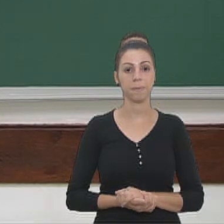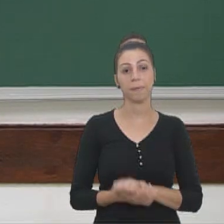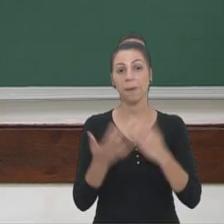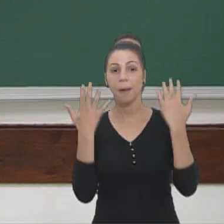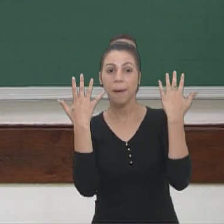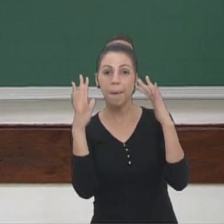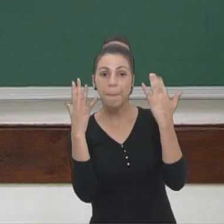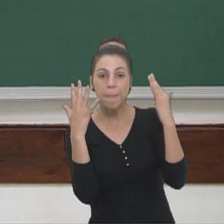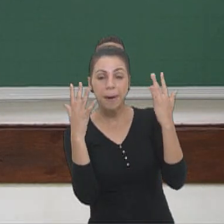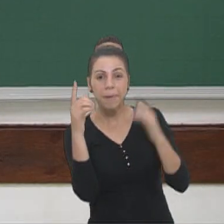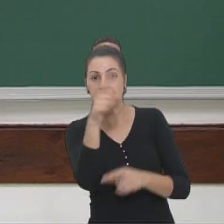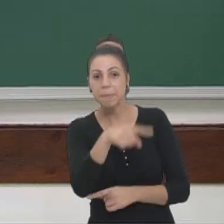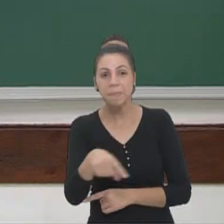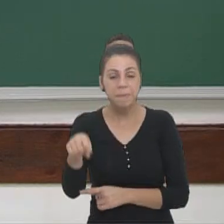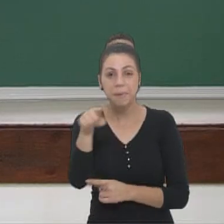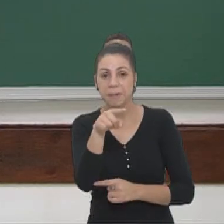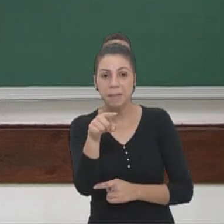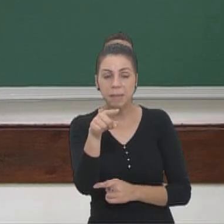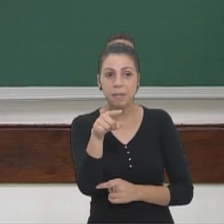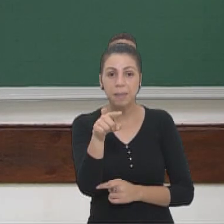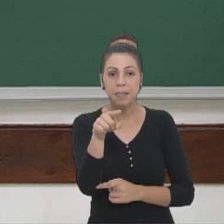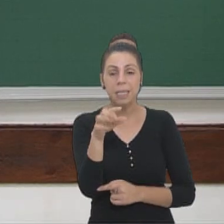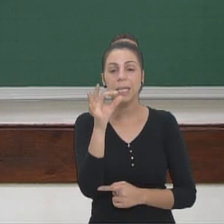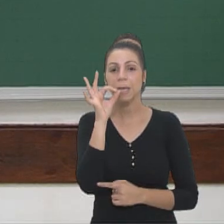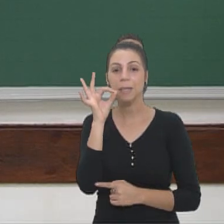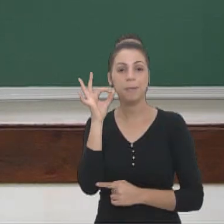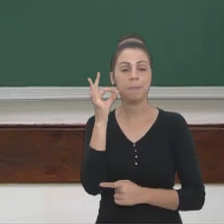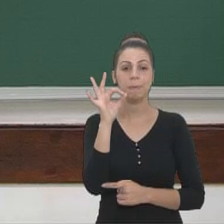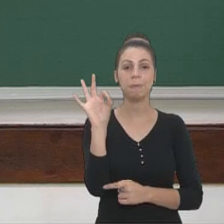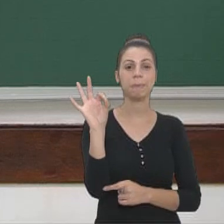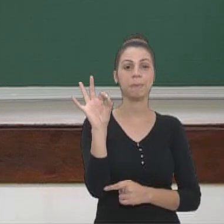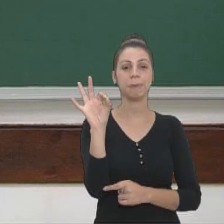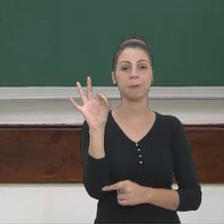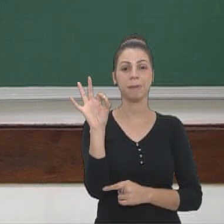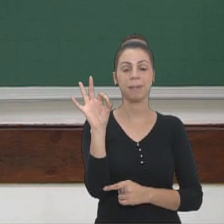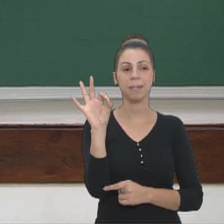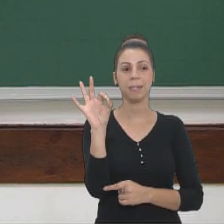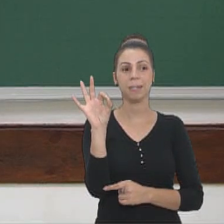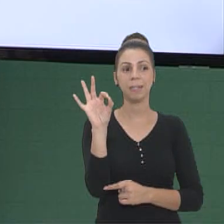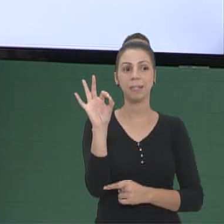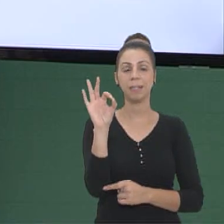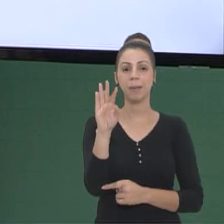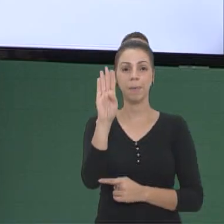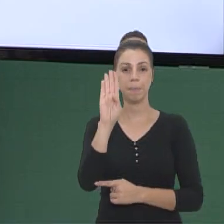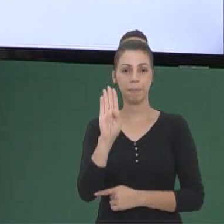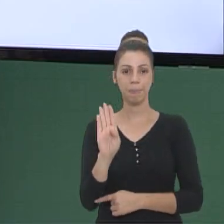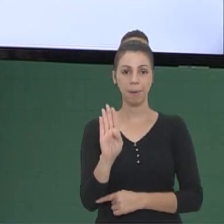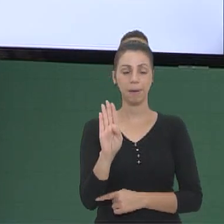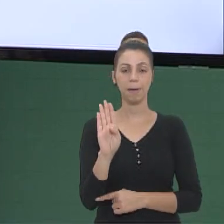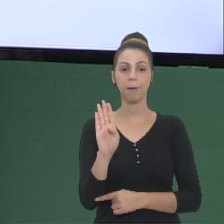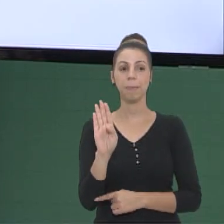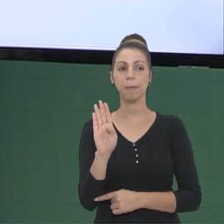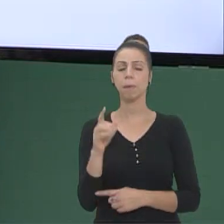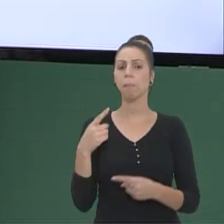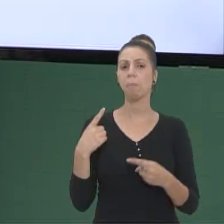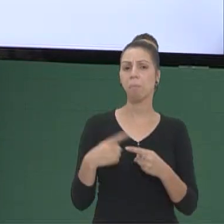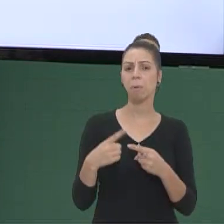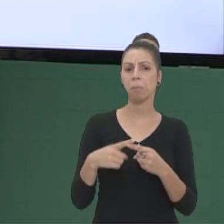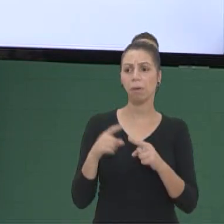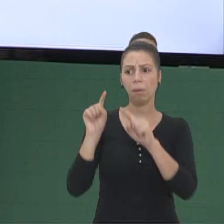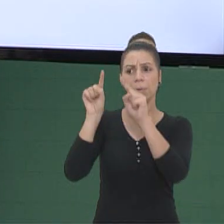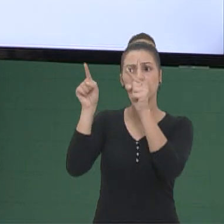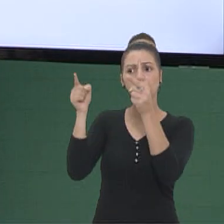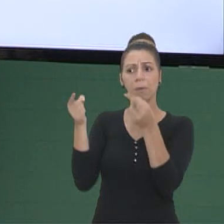Parabéns, pessoal, para vocês que responderam no cantes. Por quê? Professor, olha